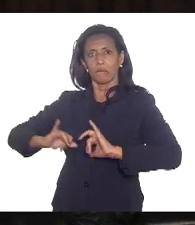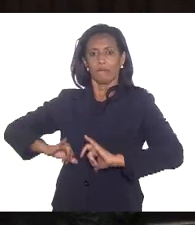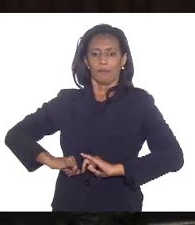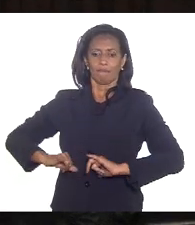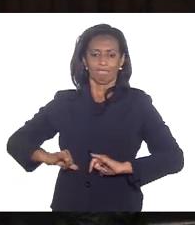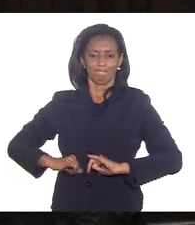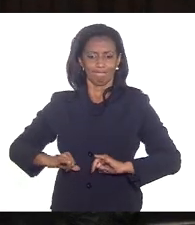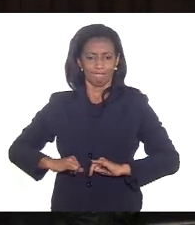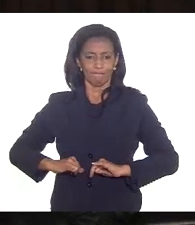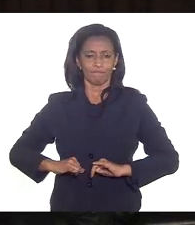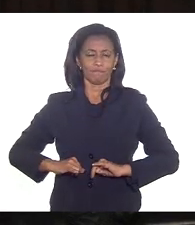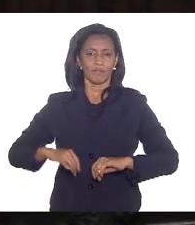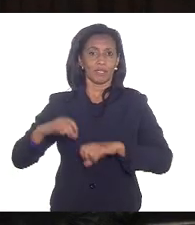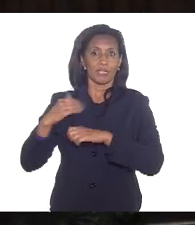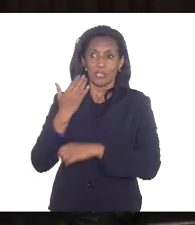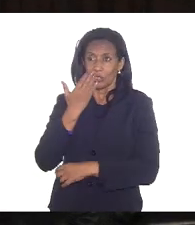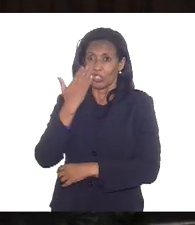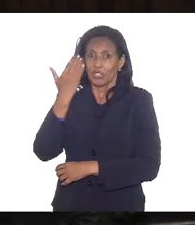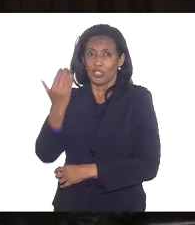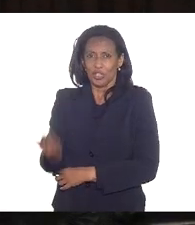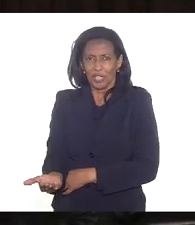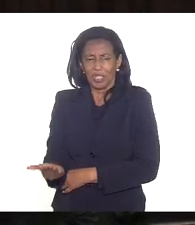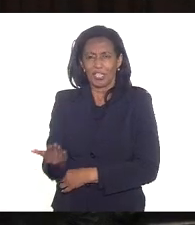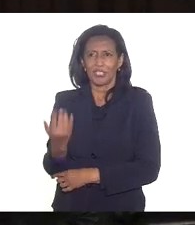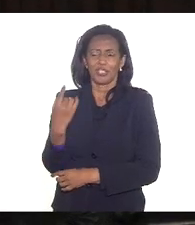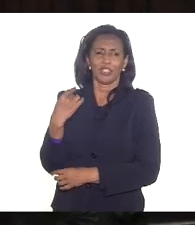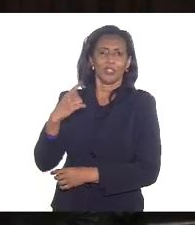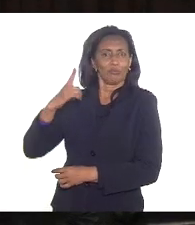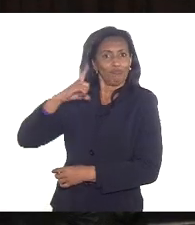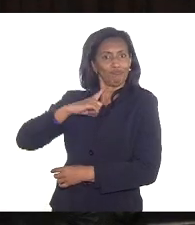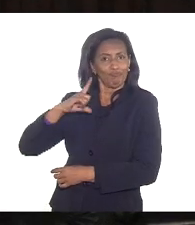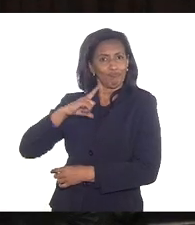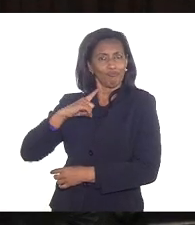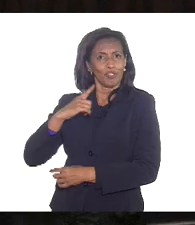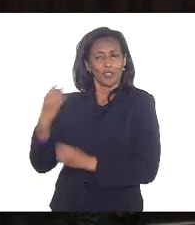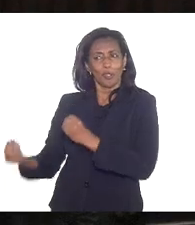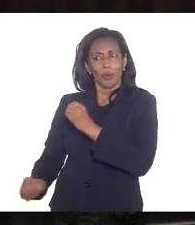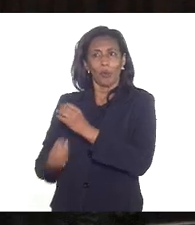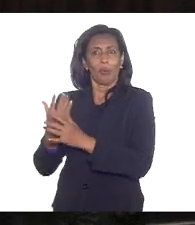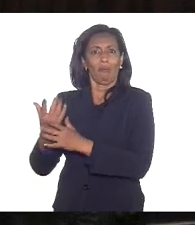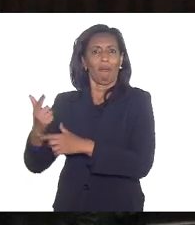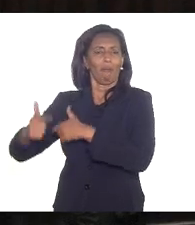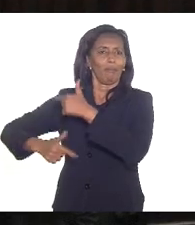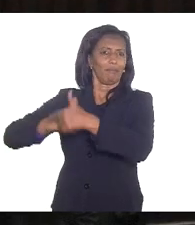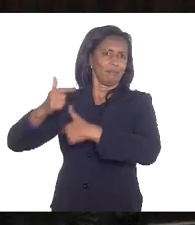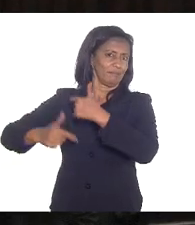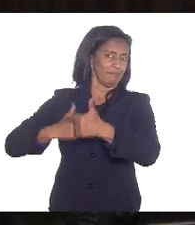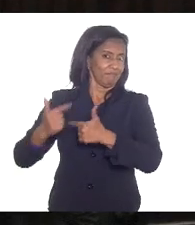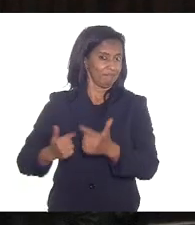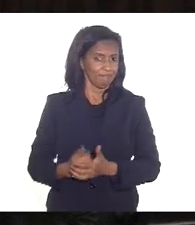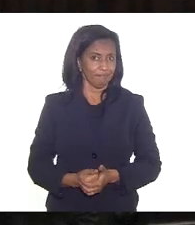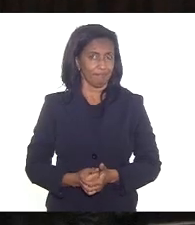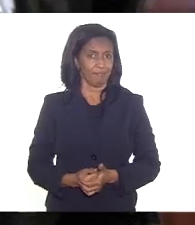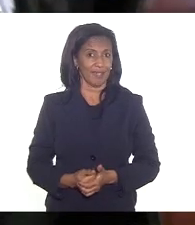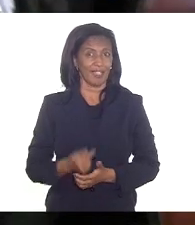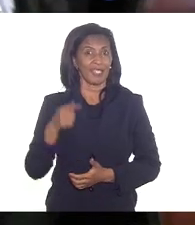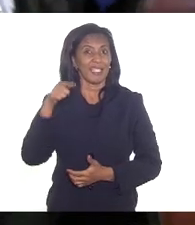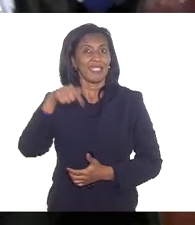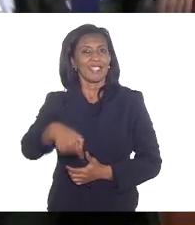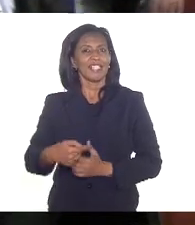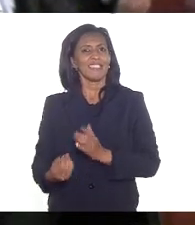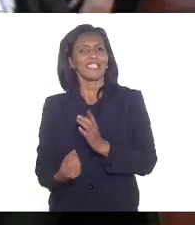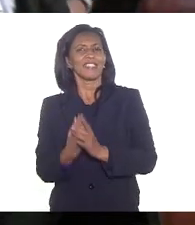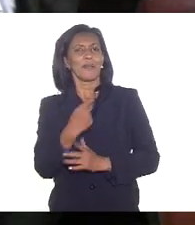sofriam de antes daquilo que recebiam como fruto do seu trabalho e assim vai ser o